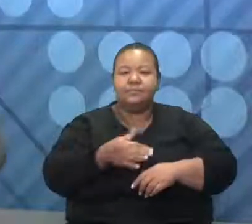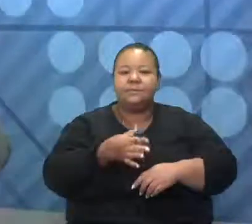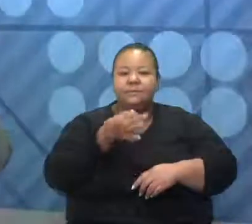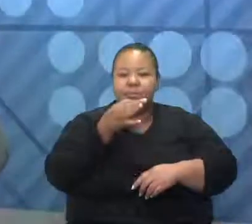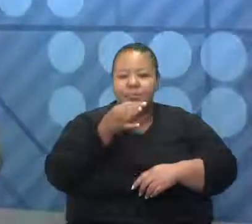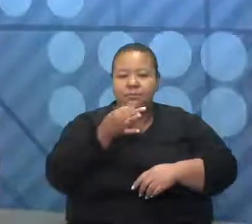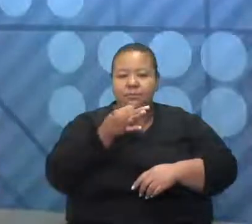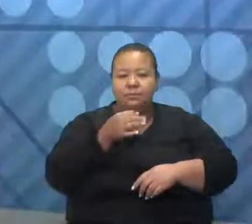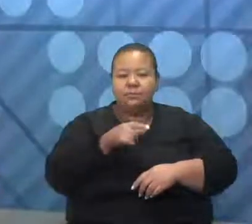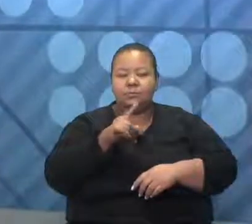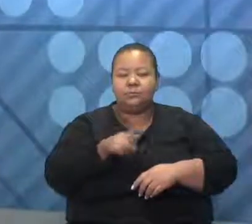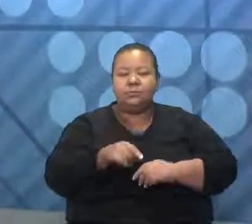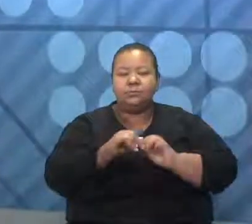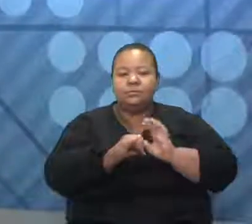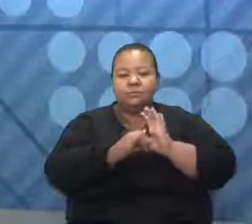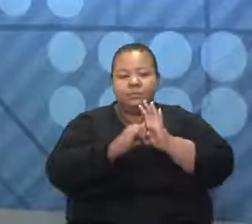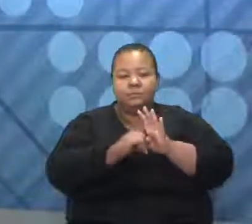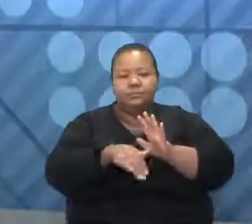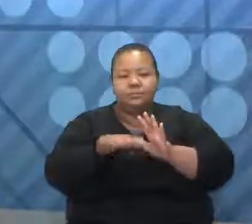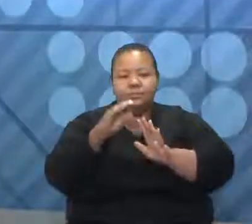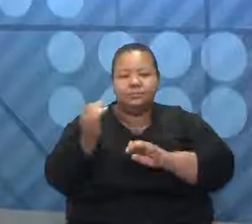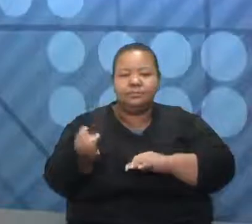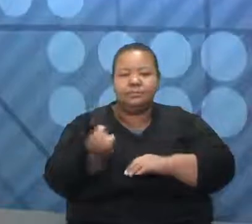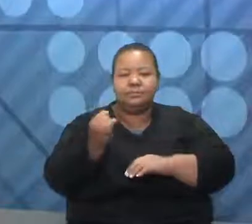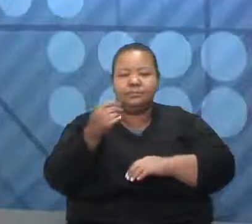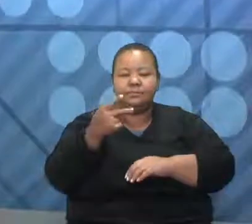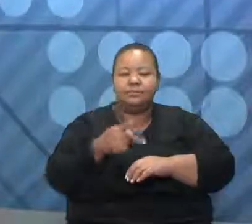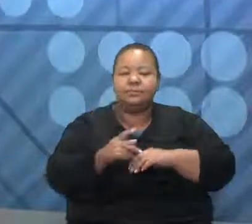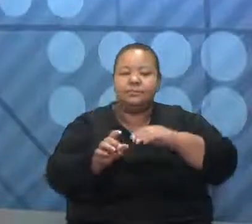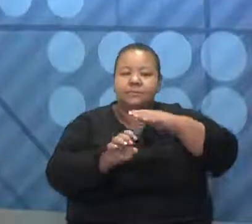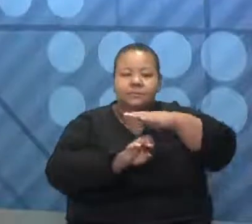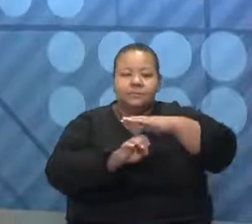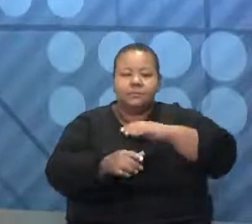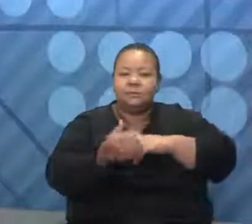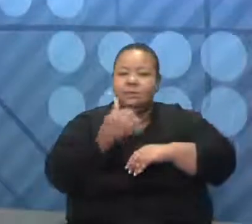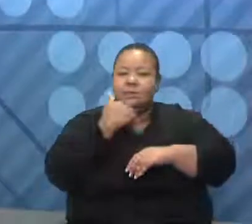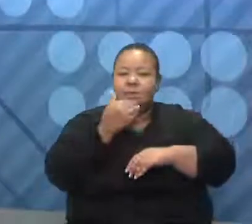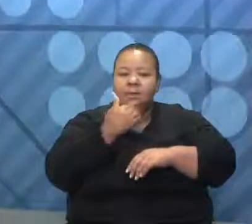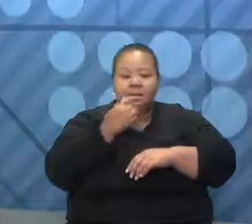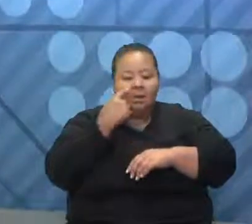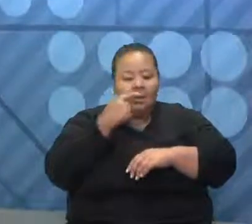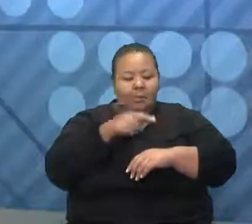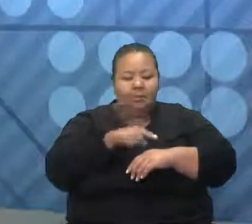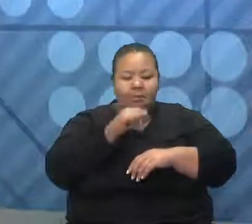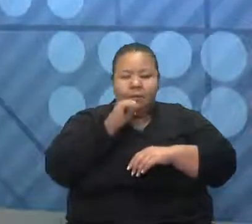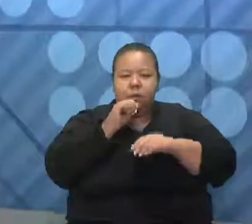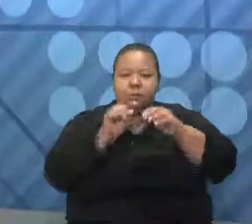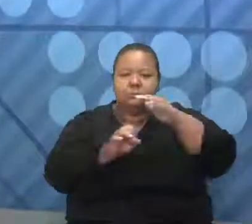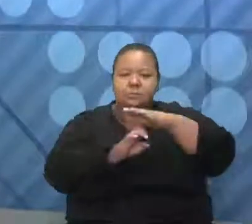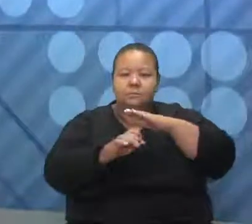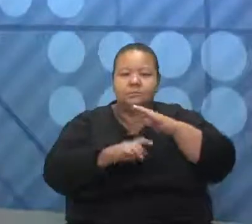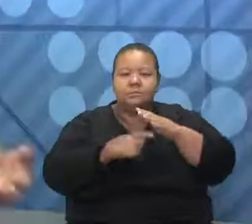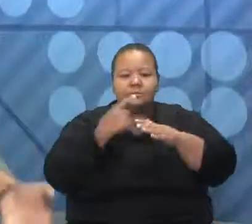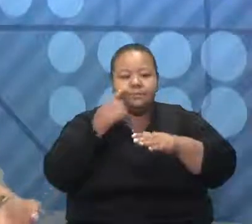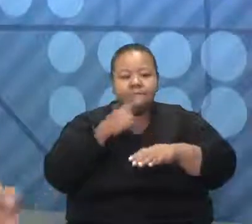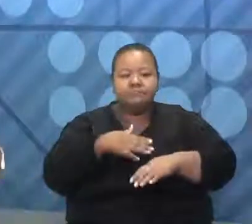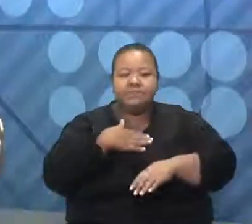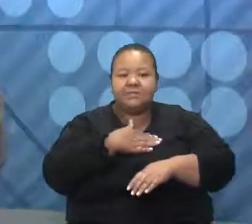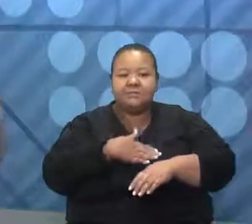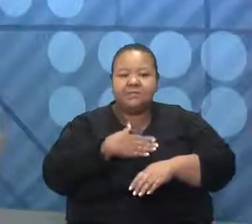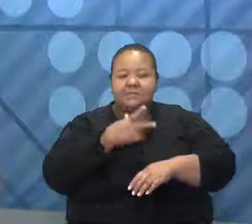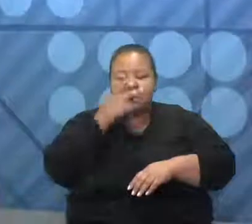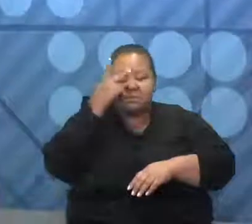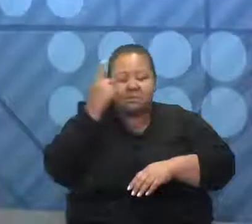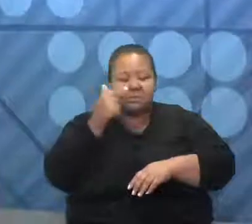opinião, como os indicadores mais importantes de uma empresa. Não adianta você querer trabalhar numa empresa, puxar satisfação, se as pessoas